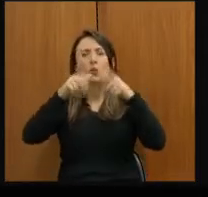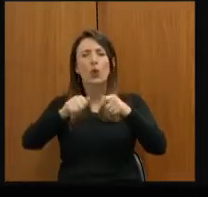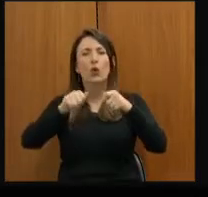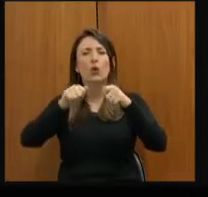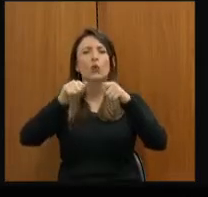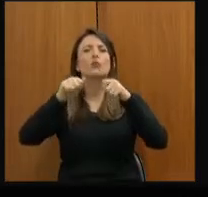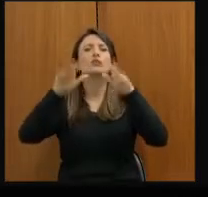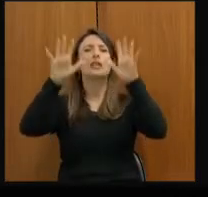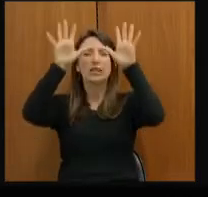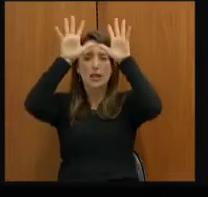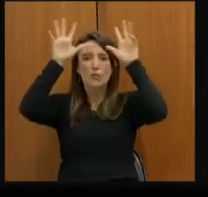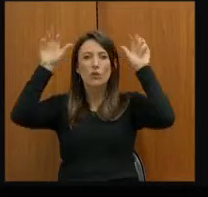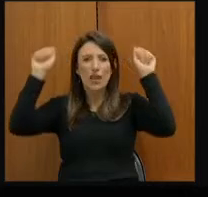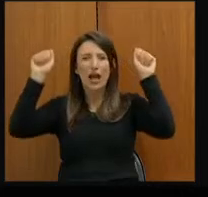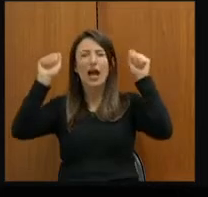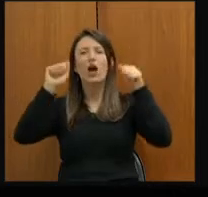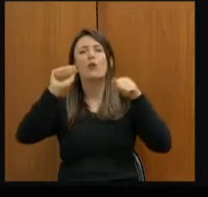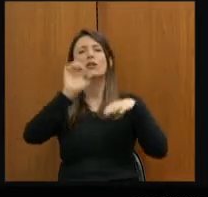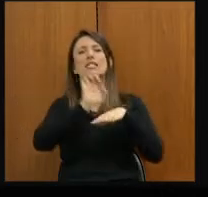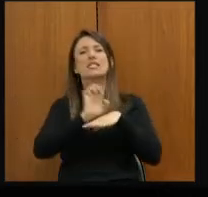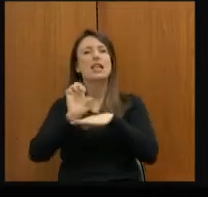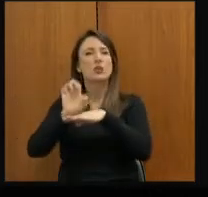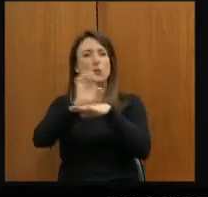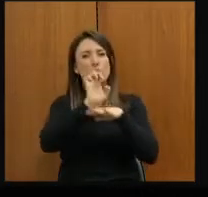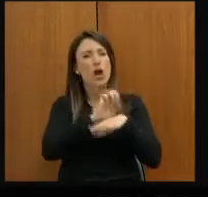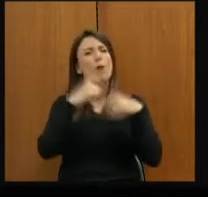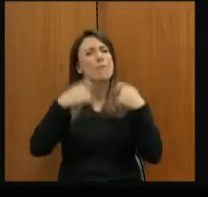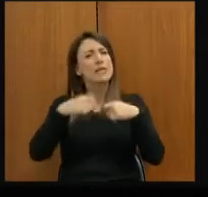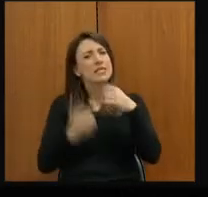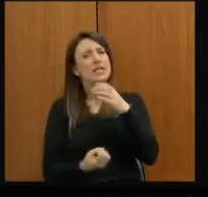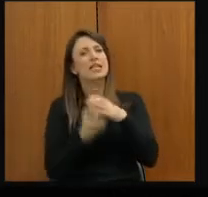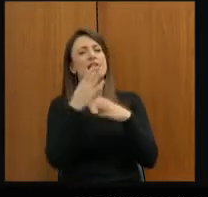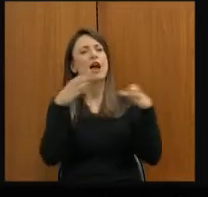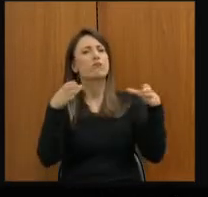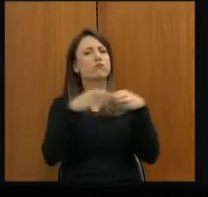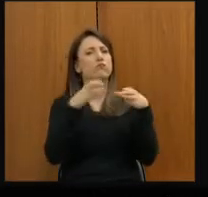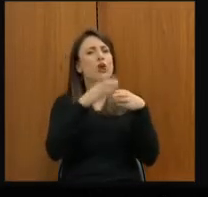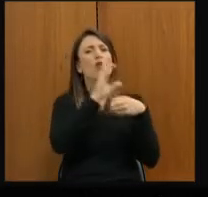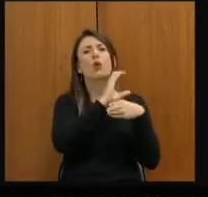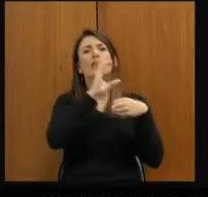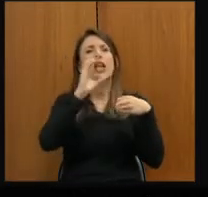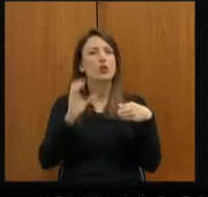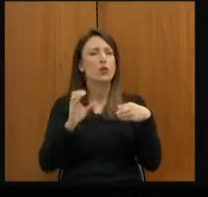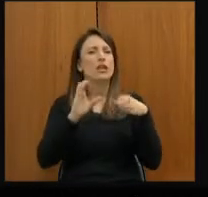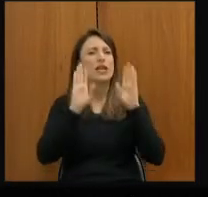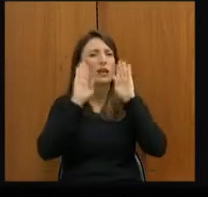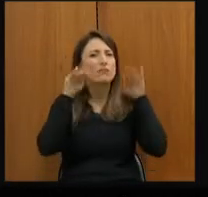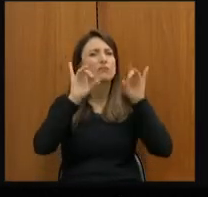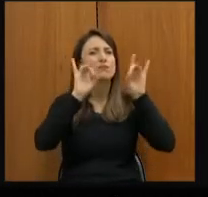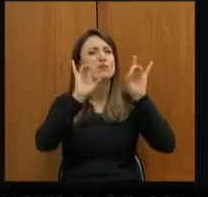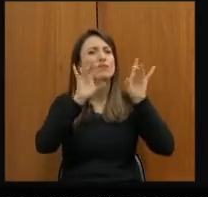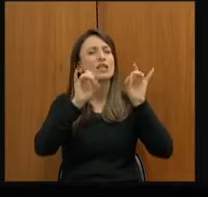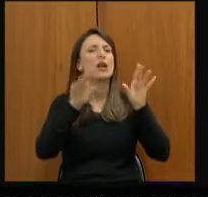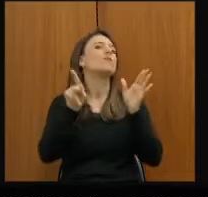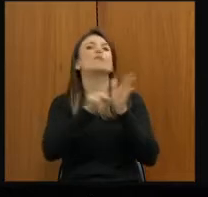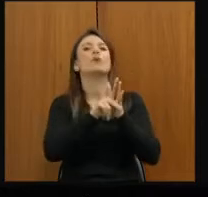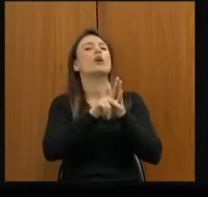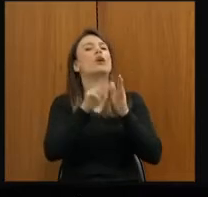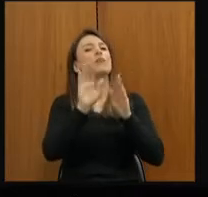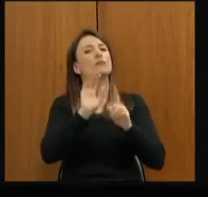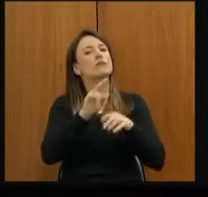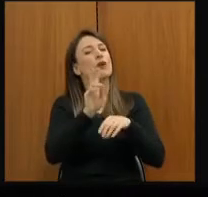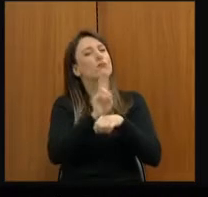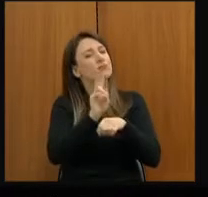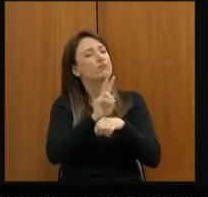estaduais Tem que criar uma Coordenadoria Estadual das mulheres em situação de violência doméstica e familiar então em